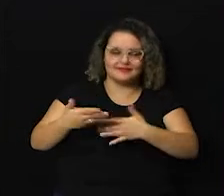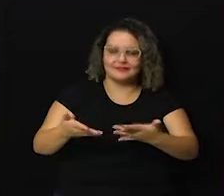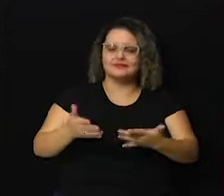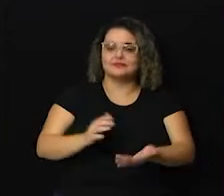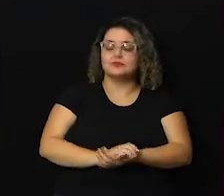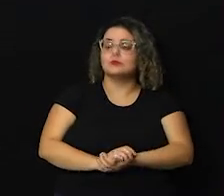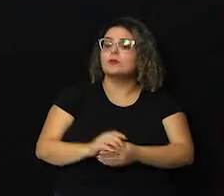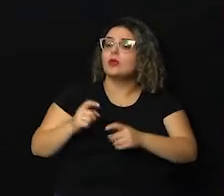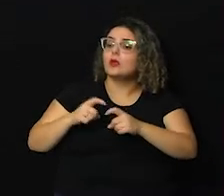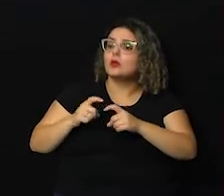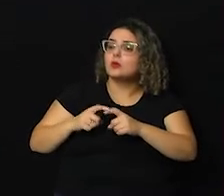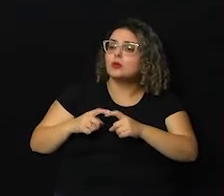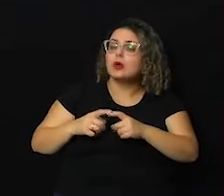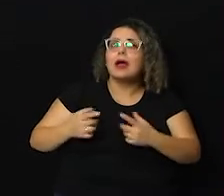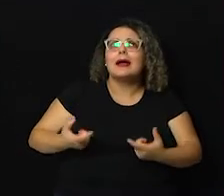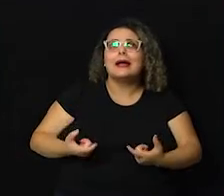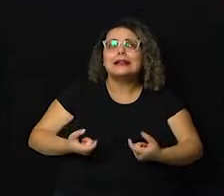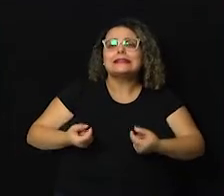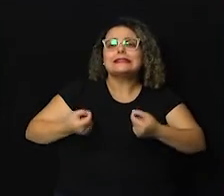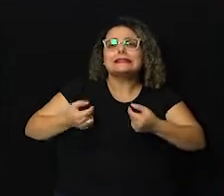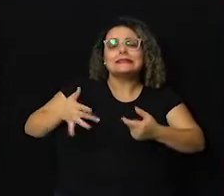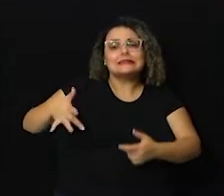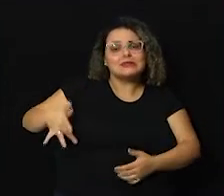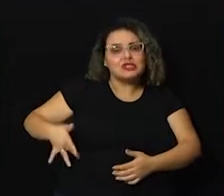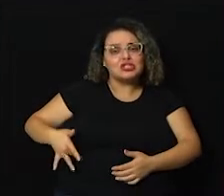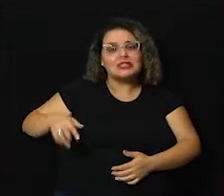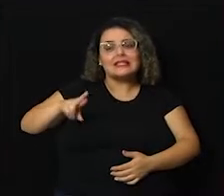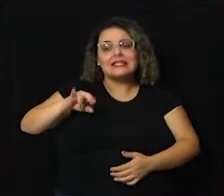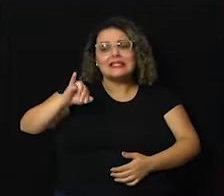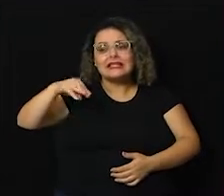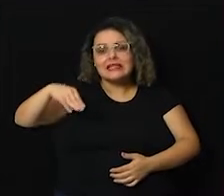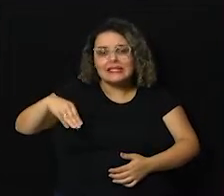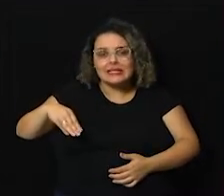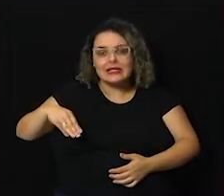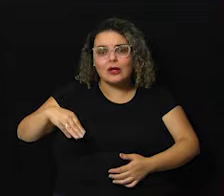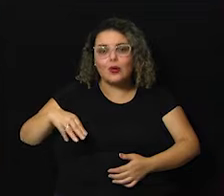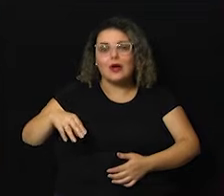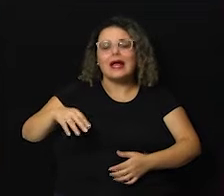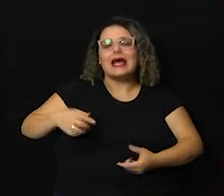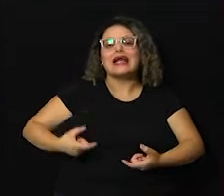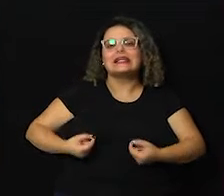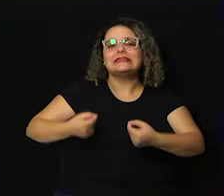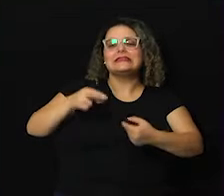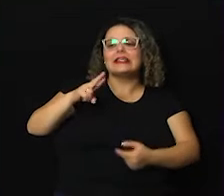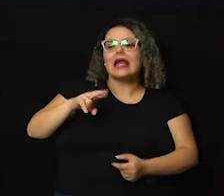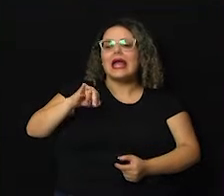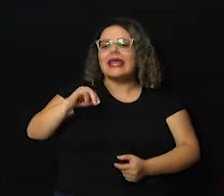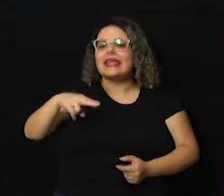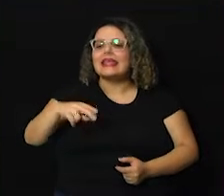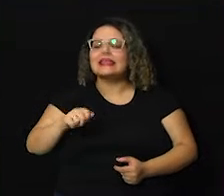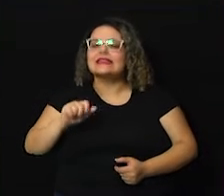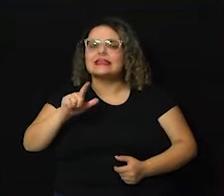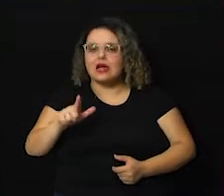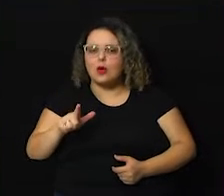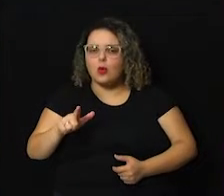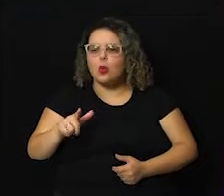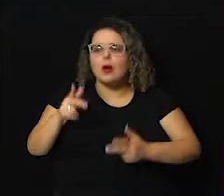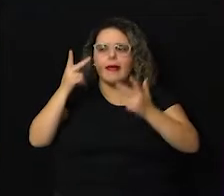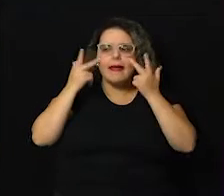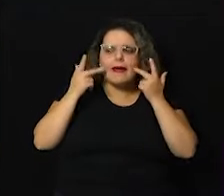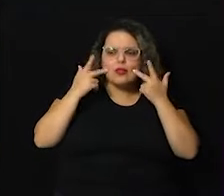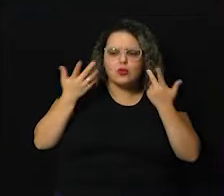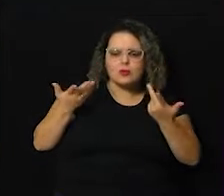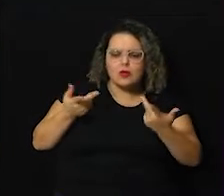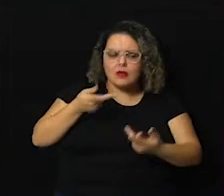disposição. Doutor, a gente fala câncer de rim, ele também é chamado de câncer renal, né? E é mais comum do que a gente